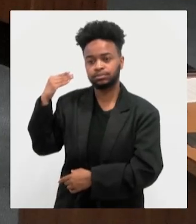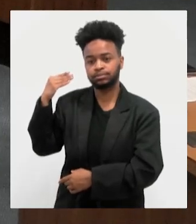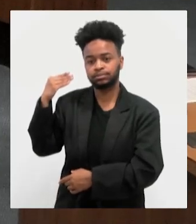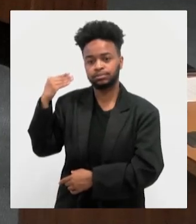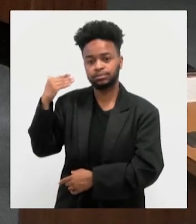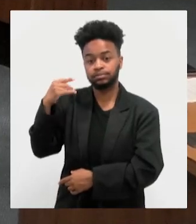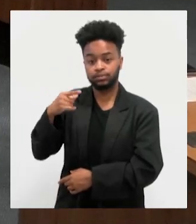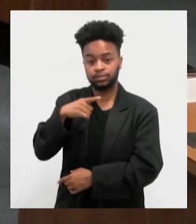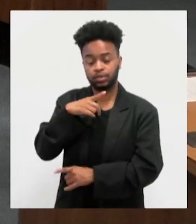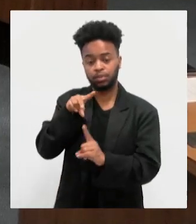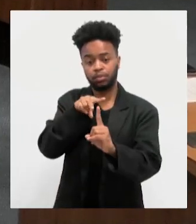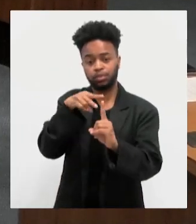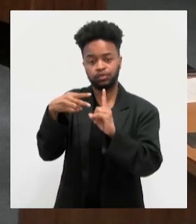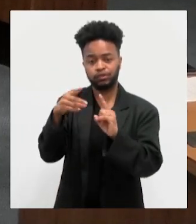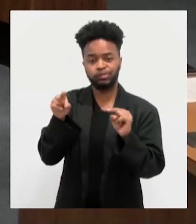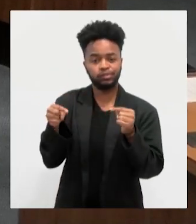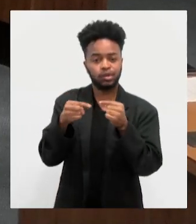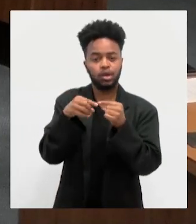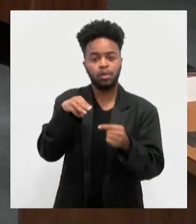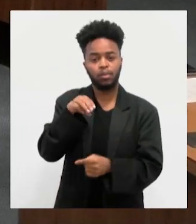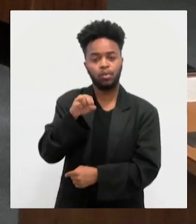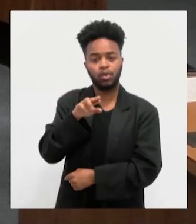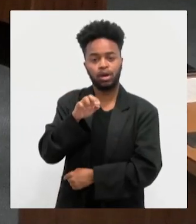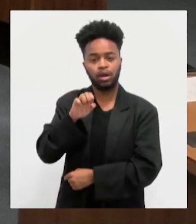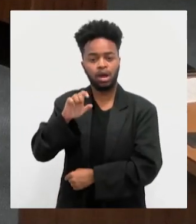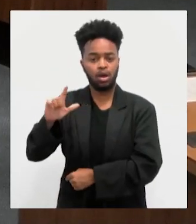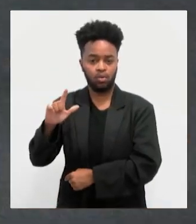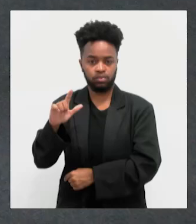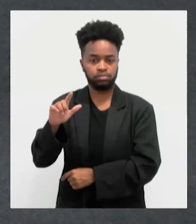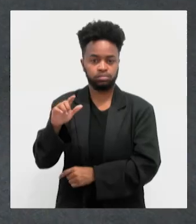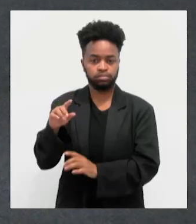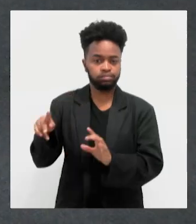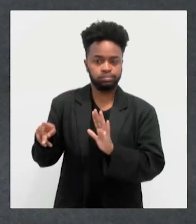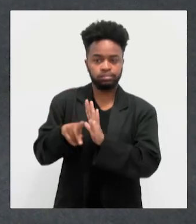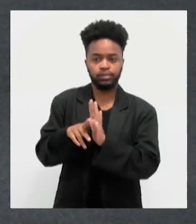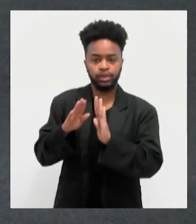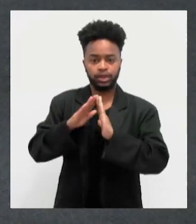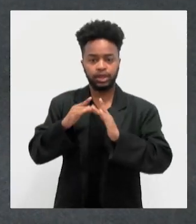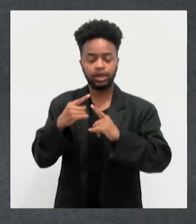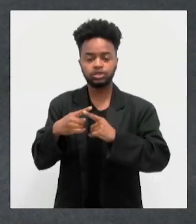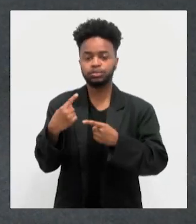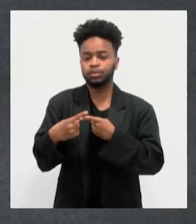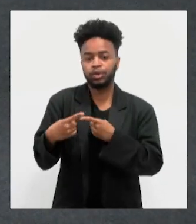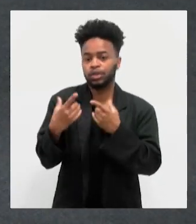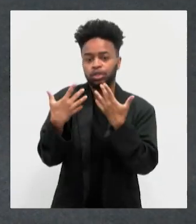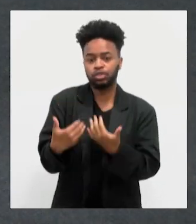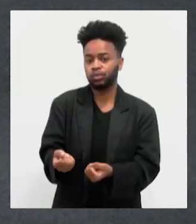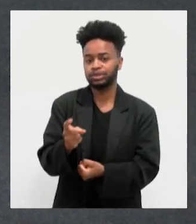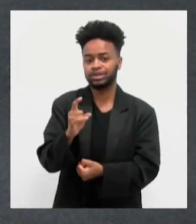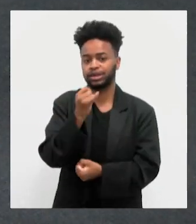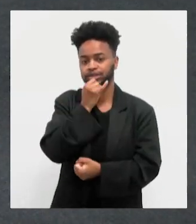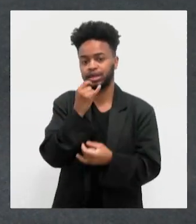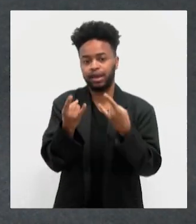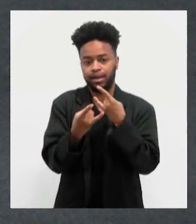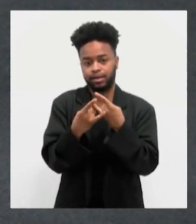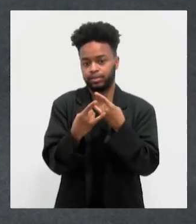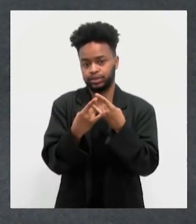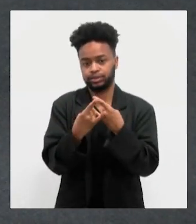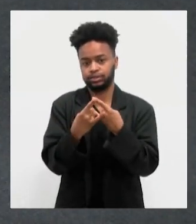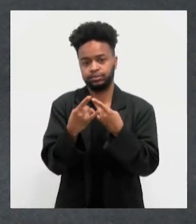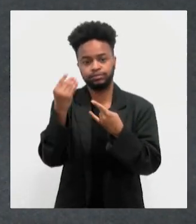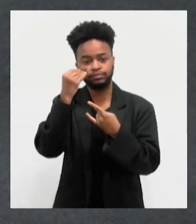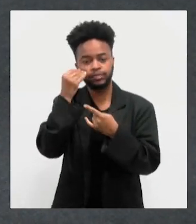existia uma visão mais moralista da igreja, no sentido até não aceitava a questão da camisinha, por exemplo, como